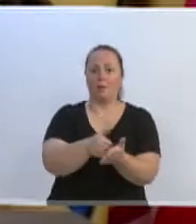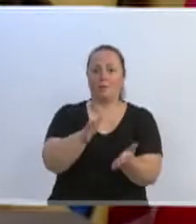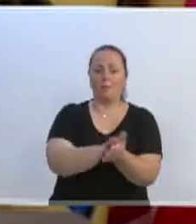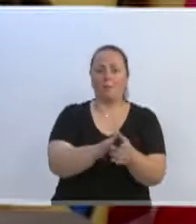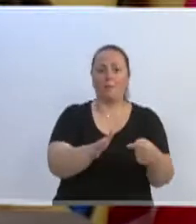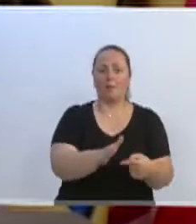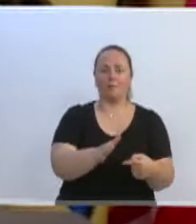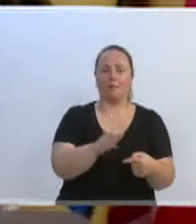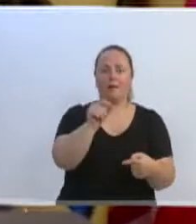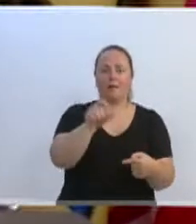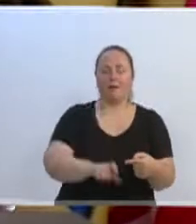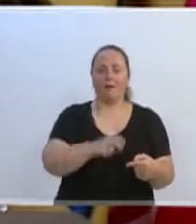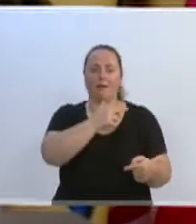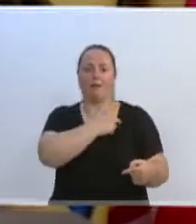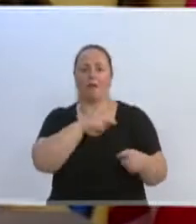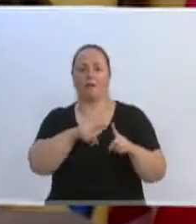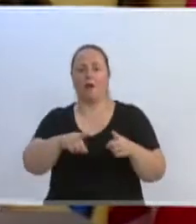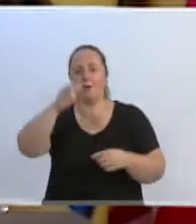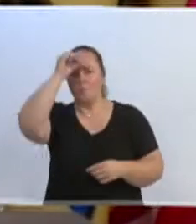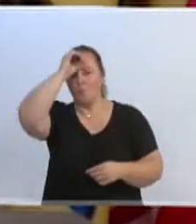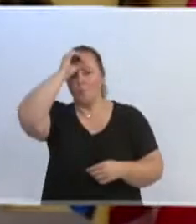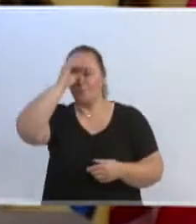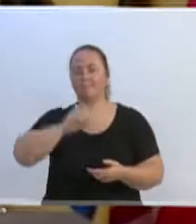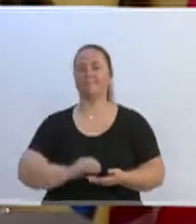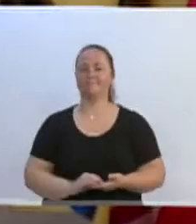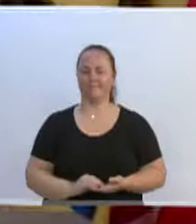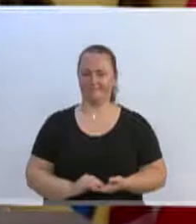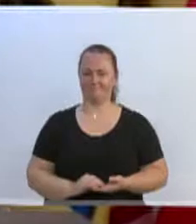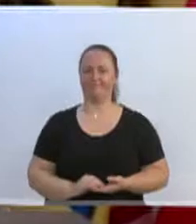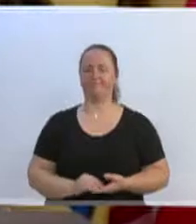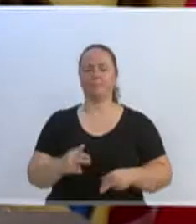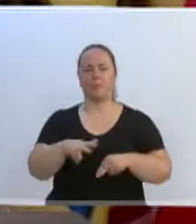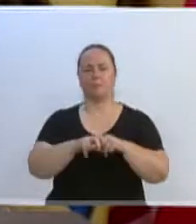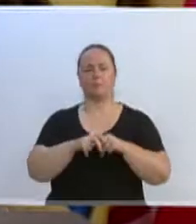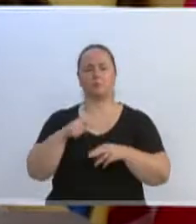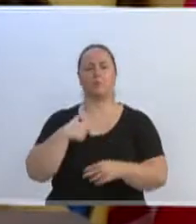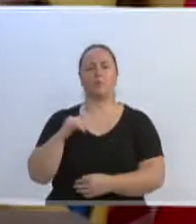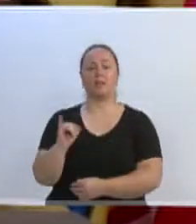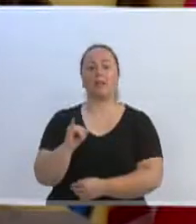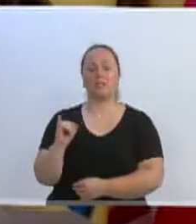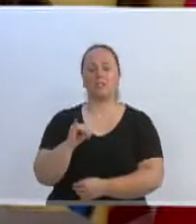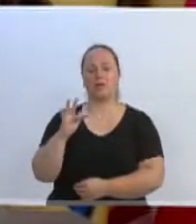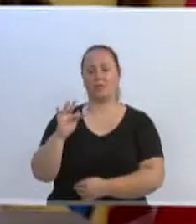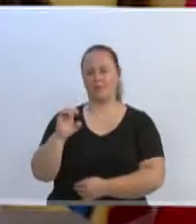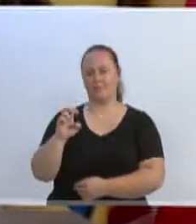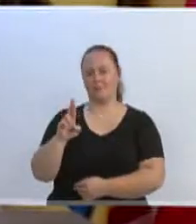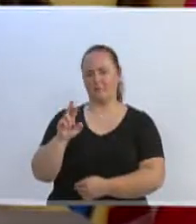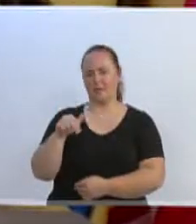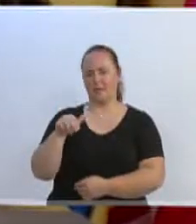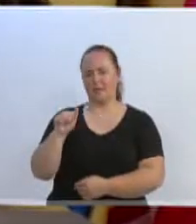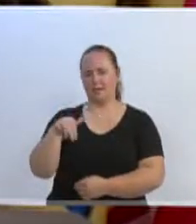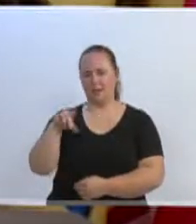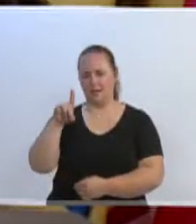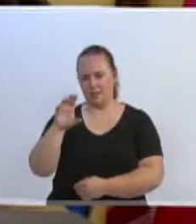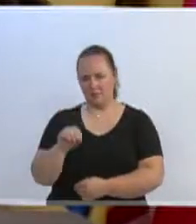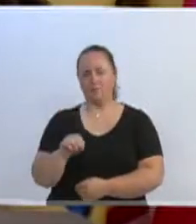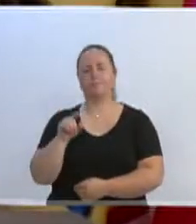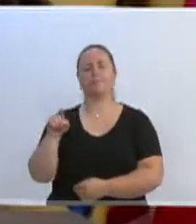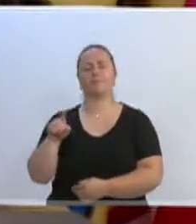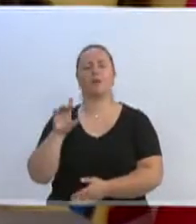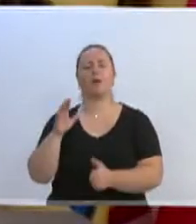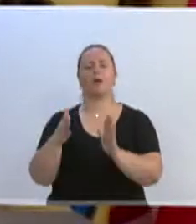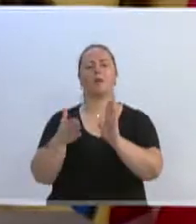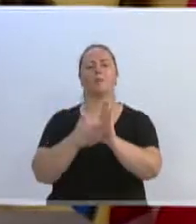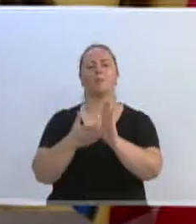o vereador itajaí e ele foi o autor de uma proposta da consolidação